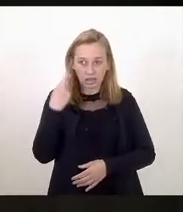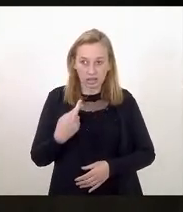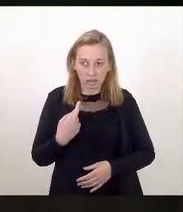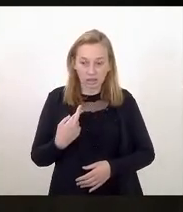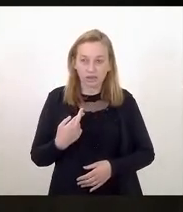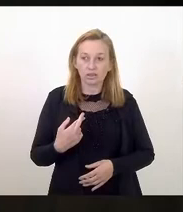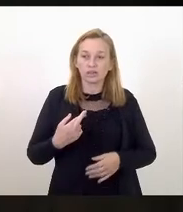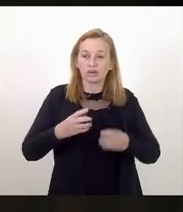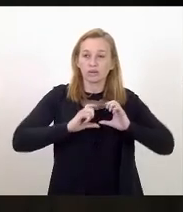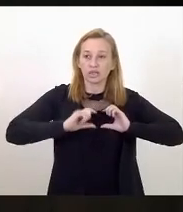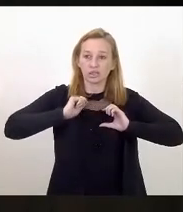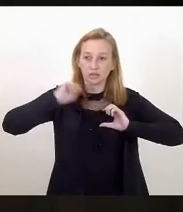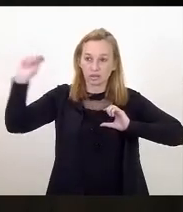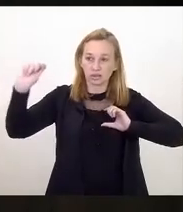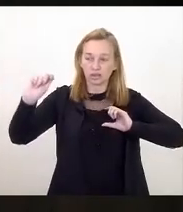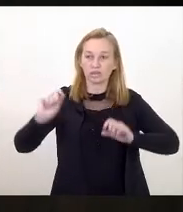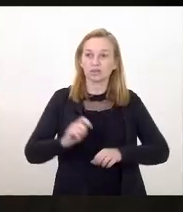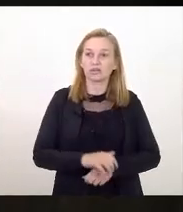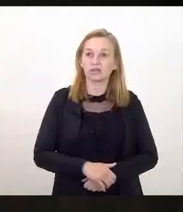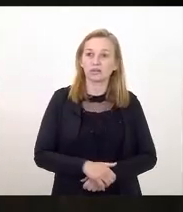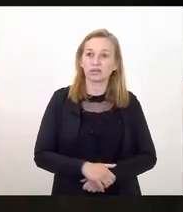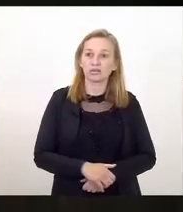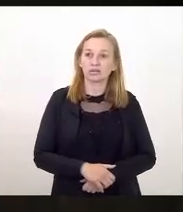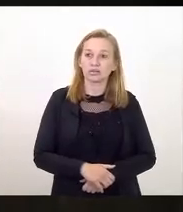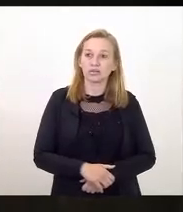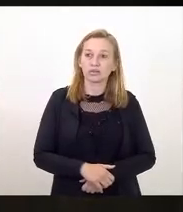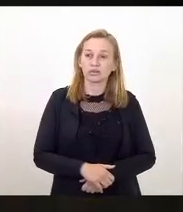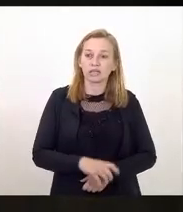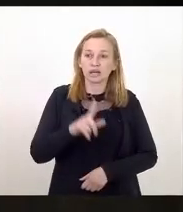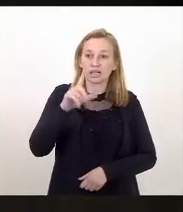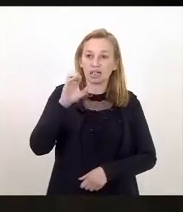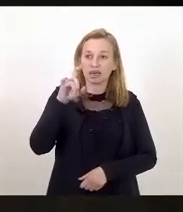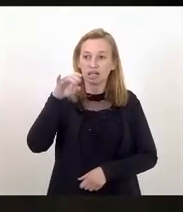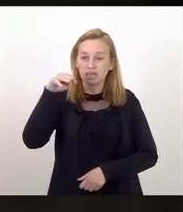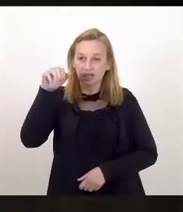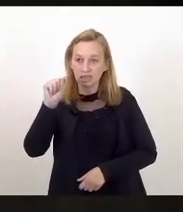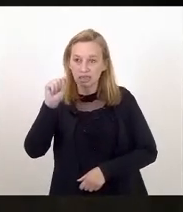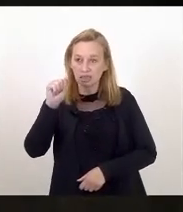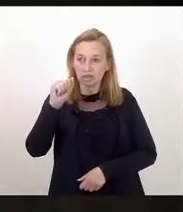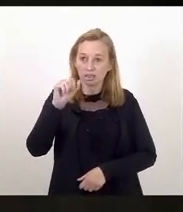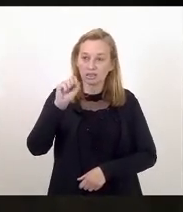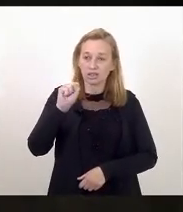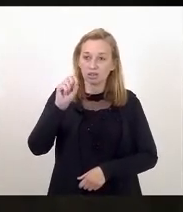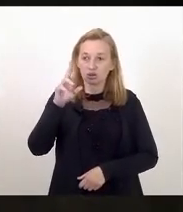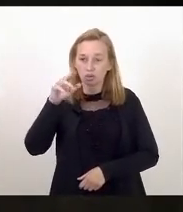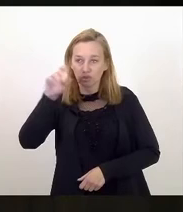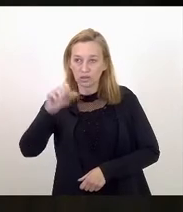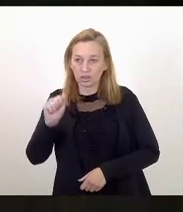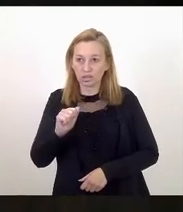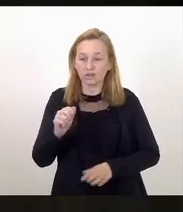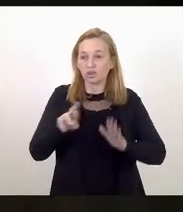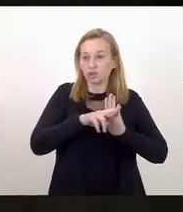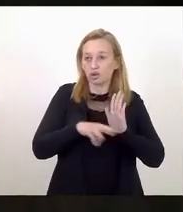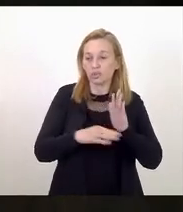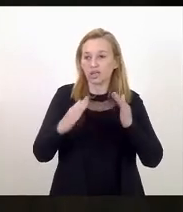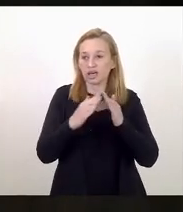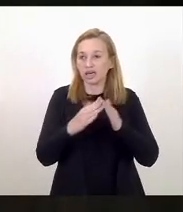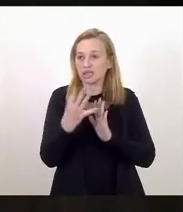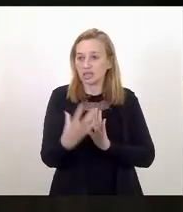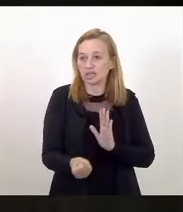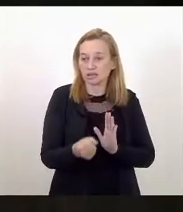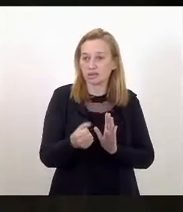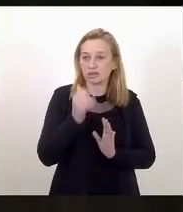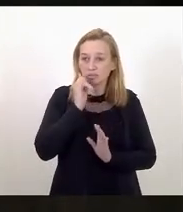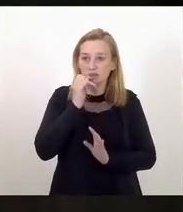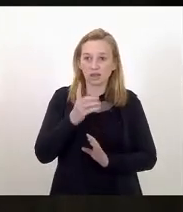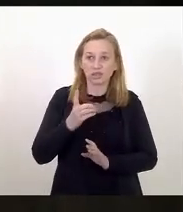concede medalha tiradente e respectivo diploma à Eliana Souza Silva, parecida comissão de normas internas e proporção externa, favorável ao relator